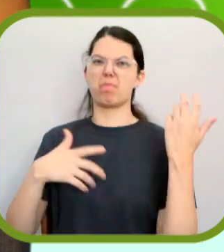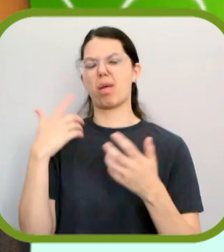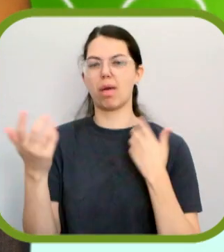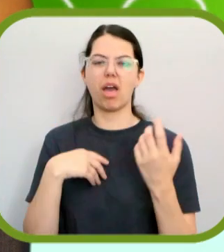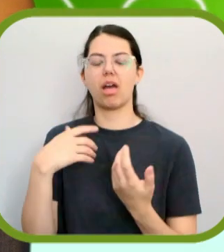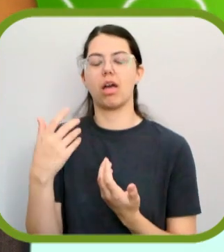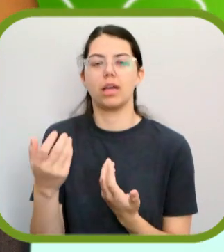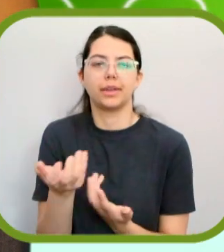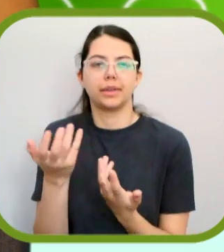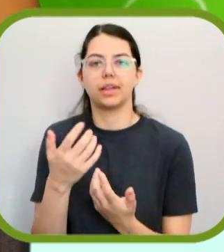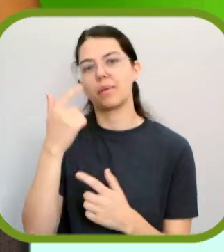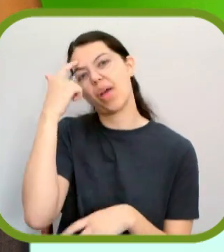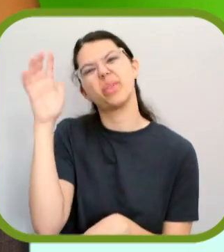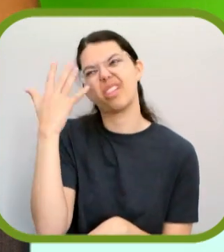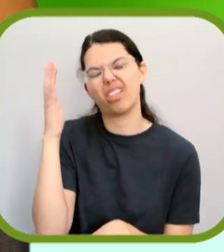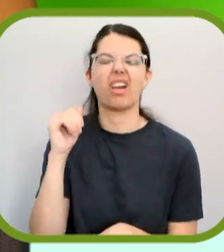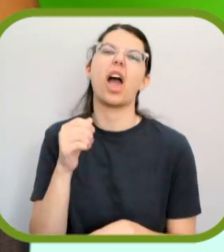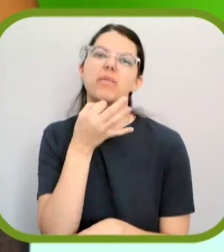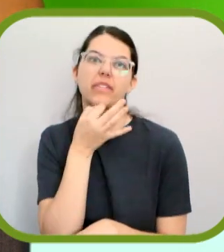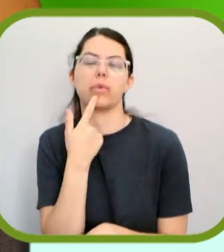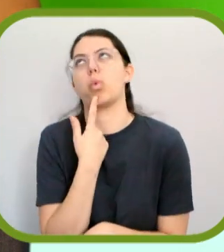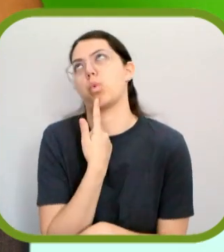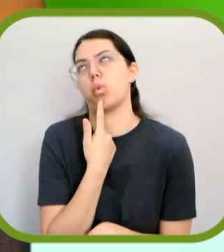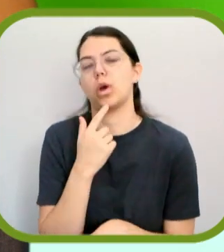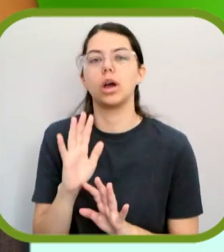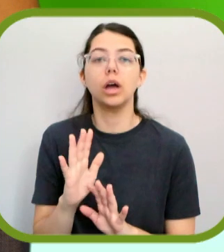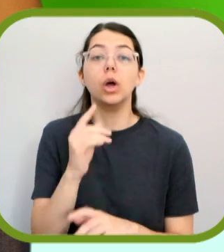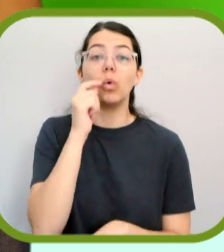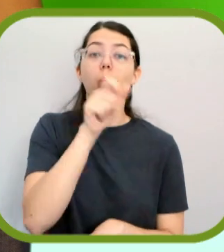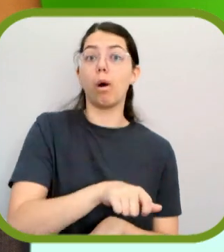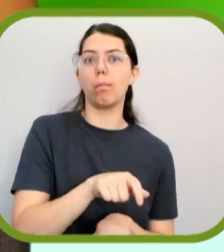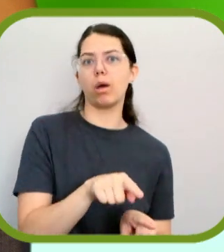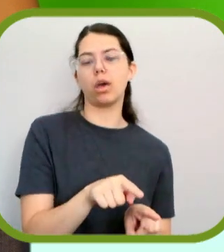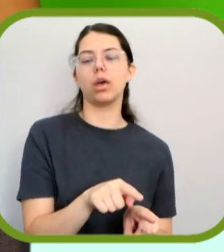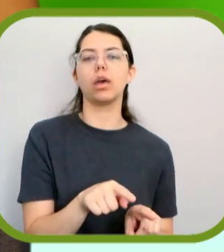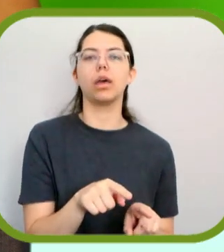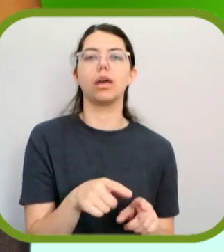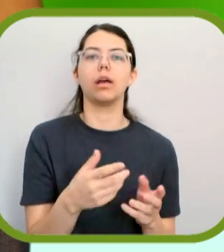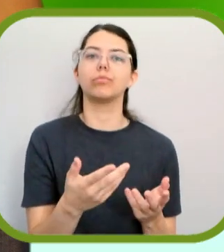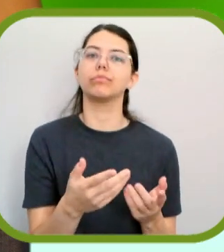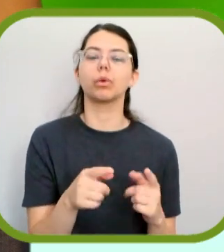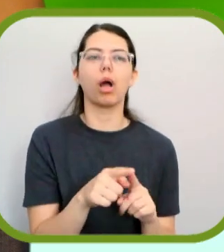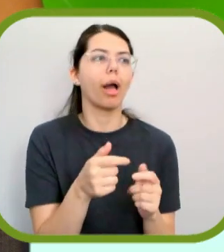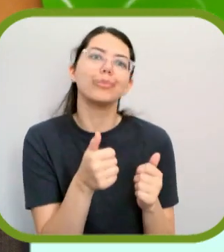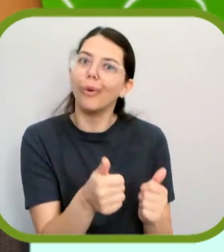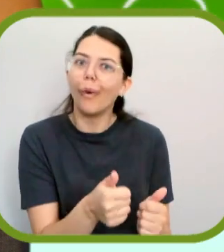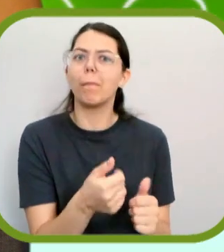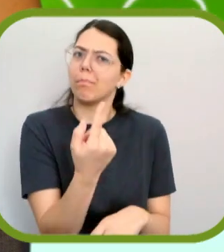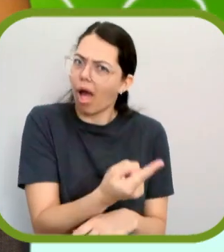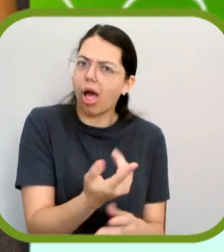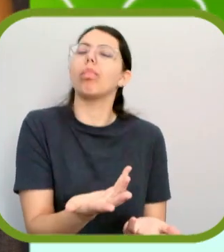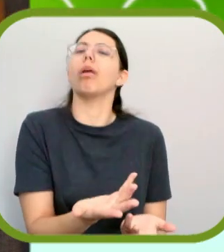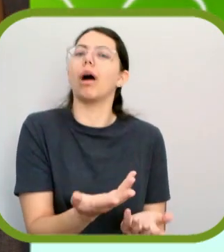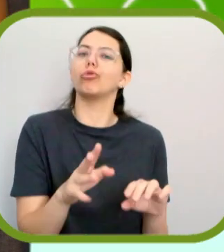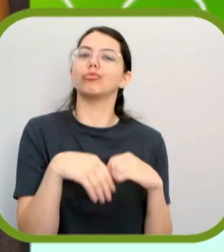é histérica e já é um bocadinho tontinha e fala muito. E quando é um homem já quase que nem é bom,